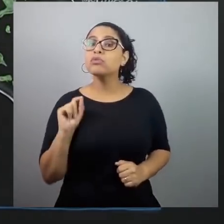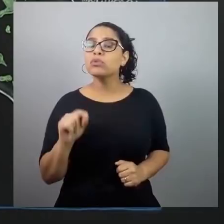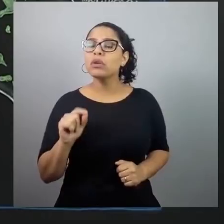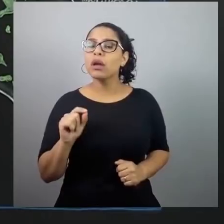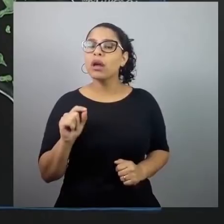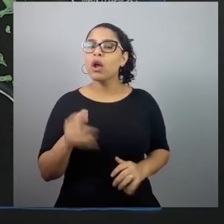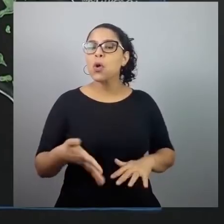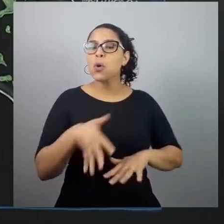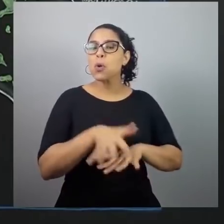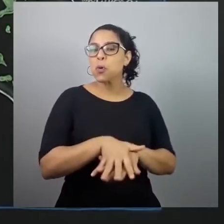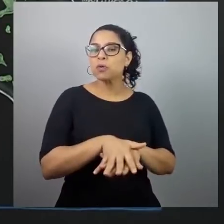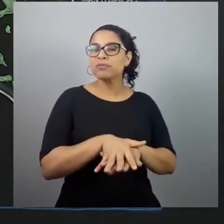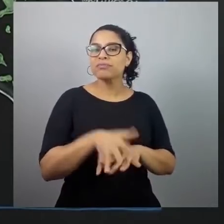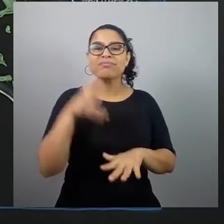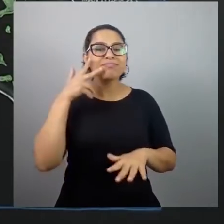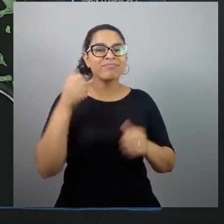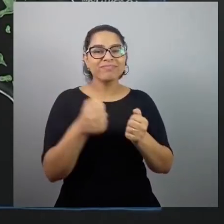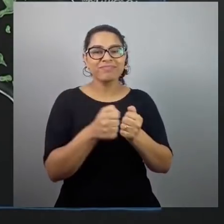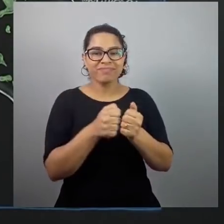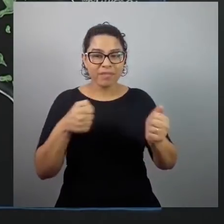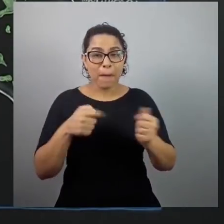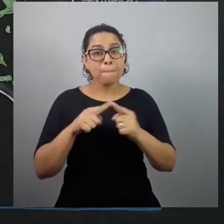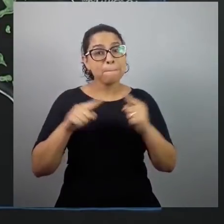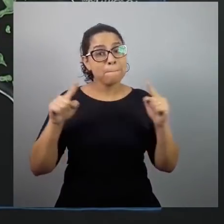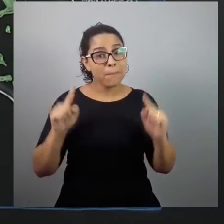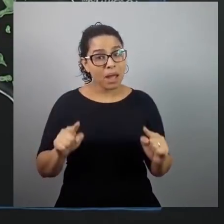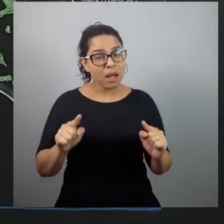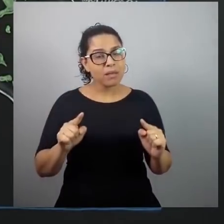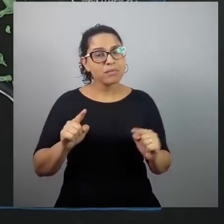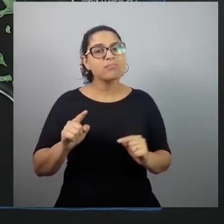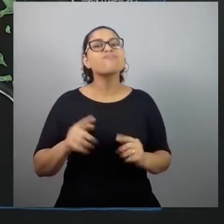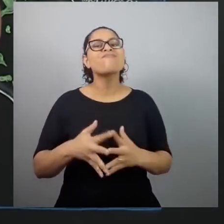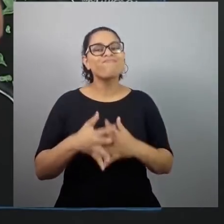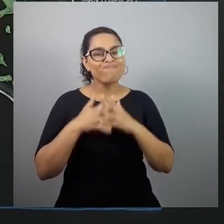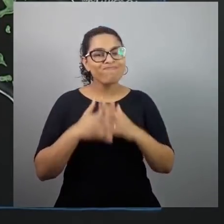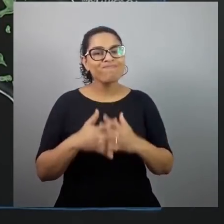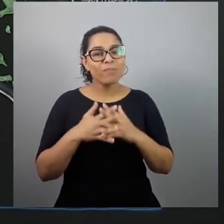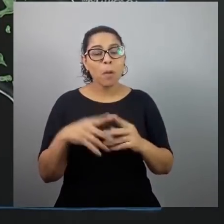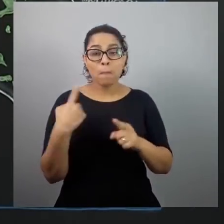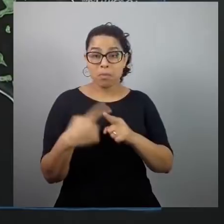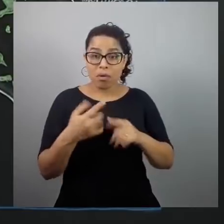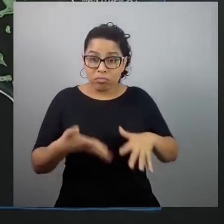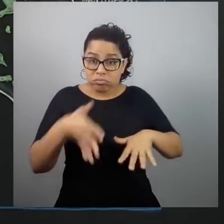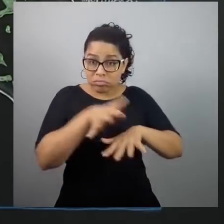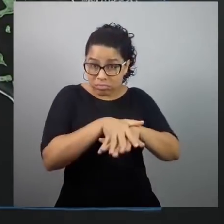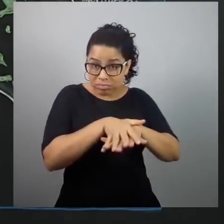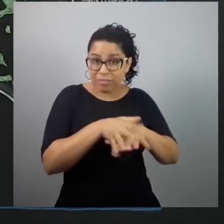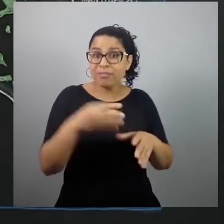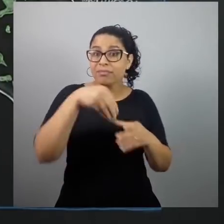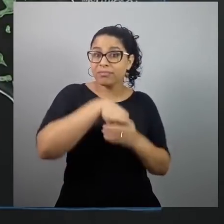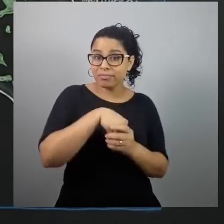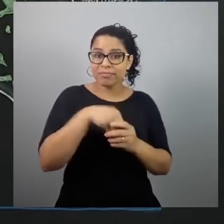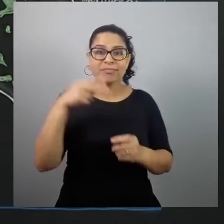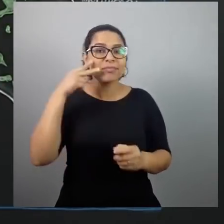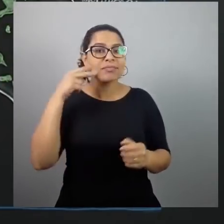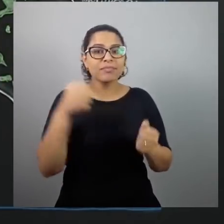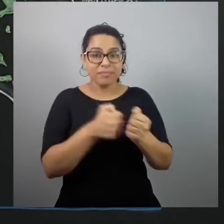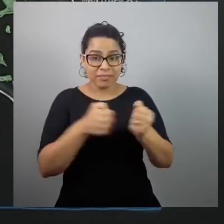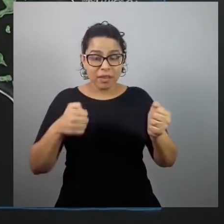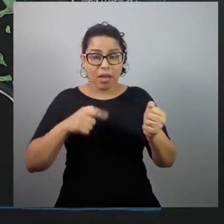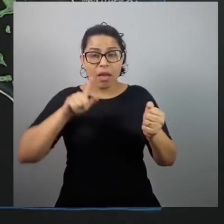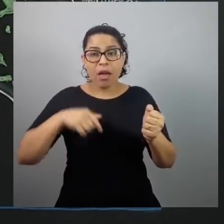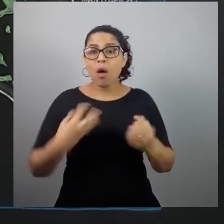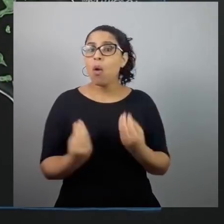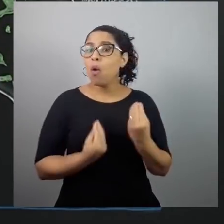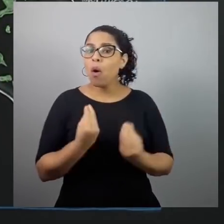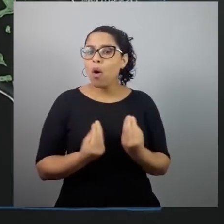os indígenas. Só que, na prática, isso era bem mais complicado, porque a inclusão dos indígenas na nacionalidade brasileira era